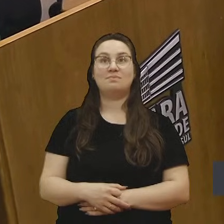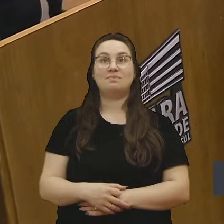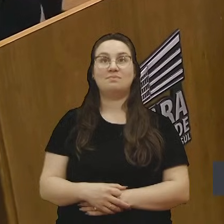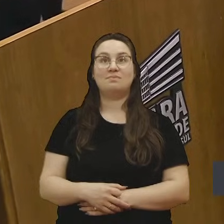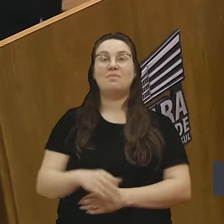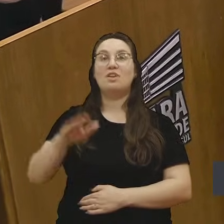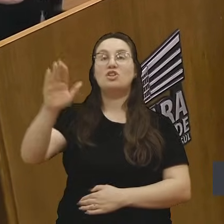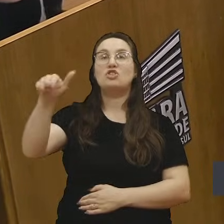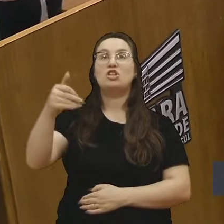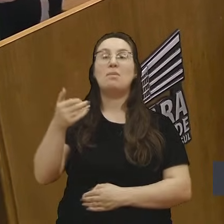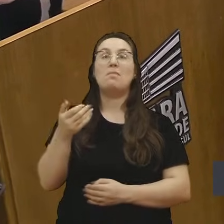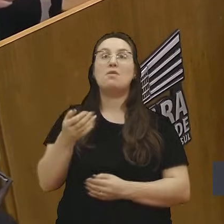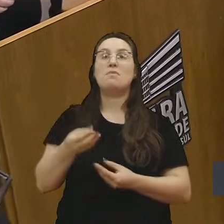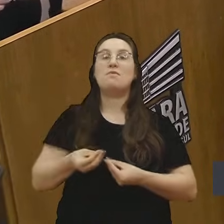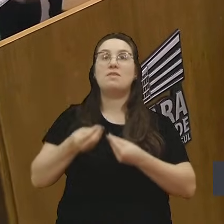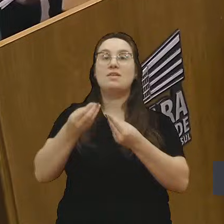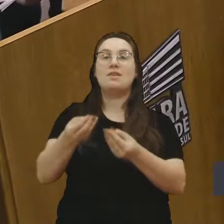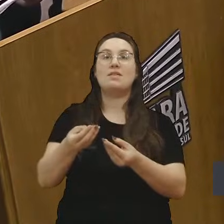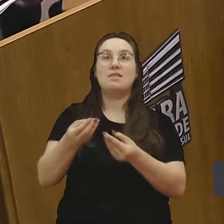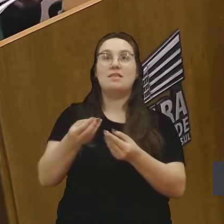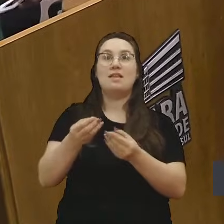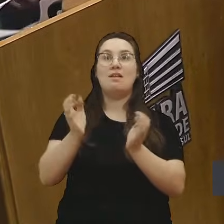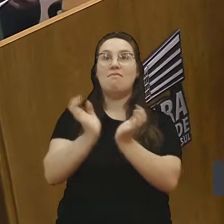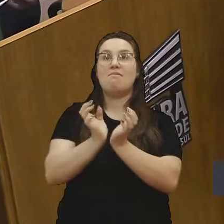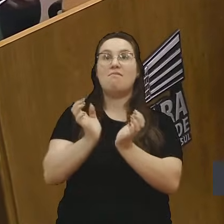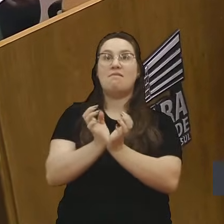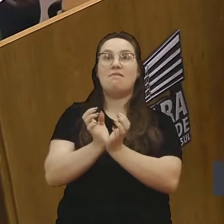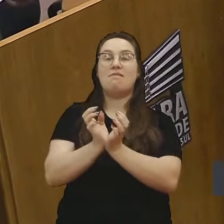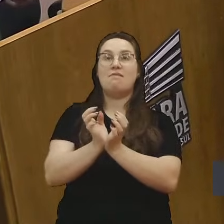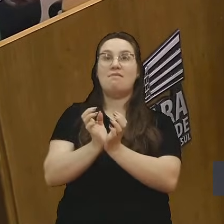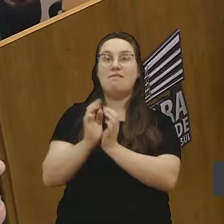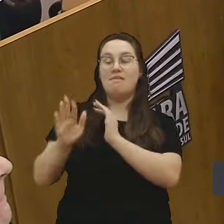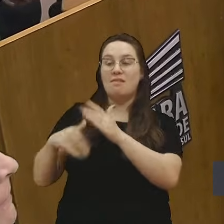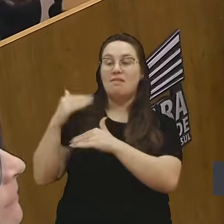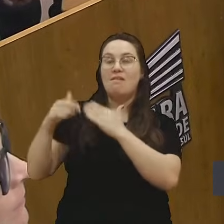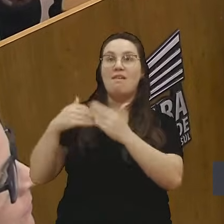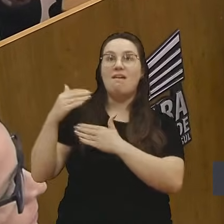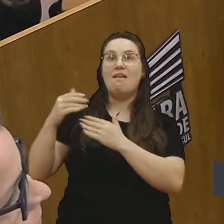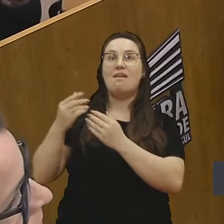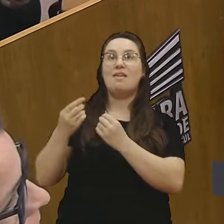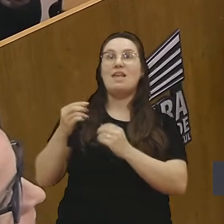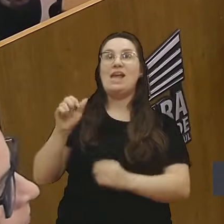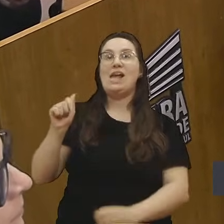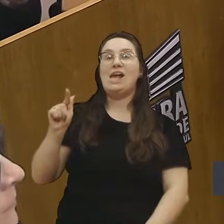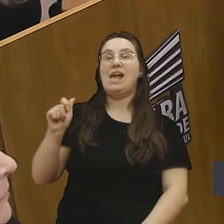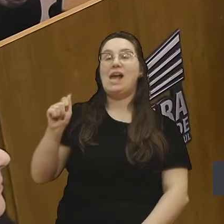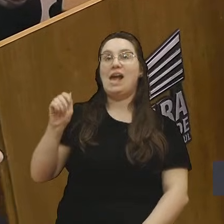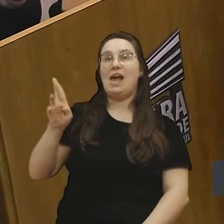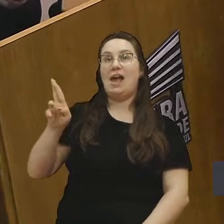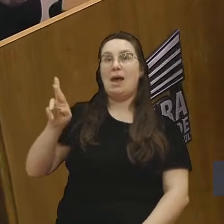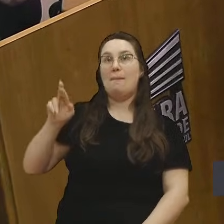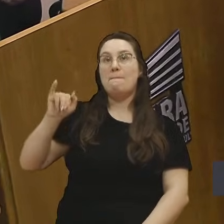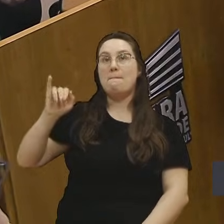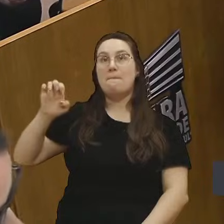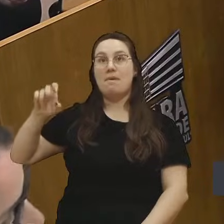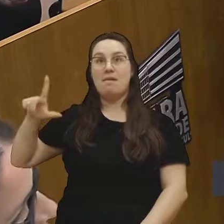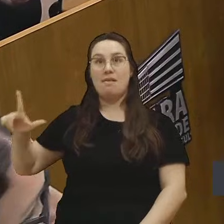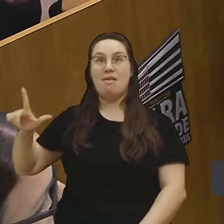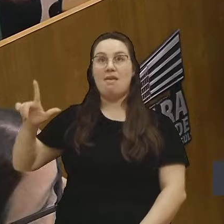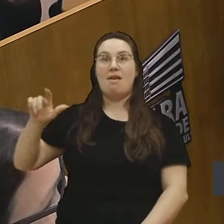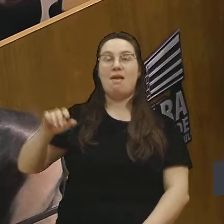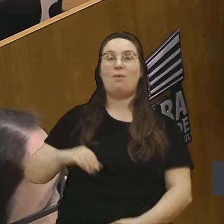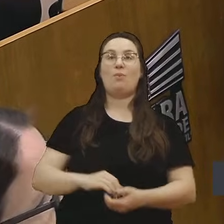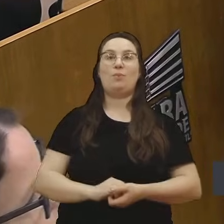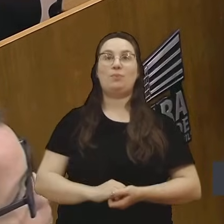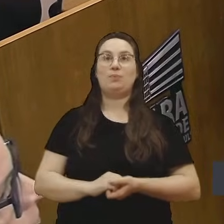Chamamos para fazer a entrega, então, da categoria rendimento, Gabriel Sefel, Michel Piloneto e Gabriel